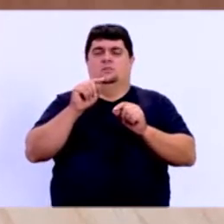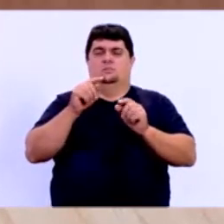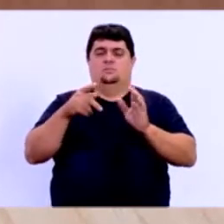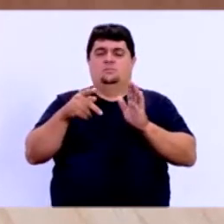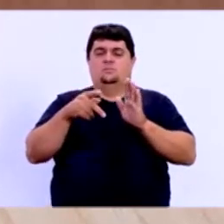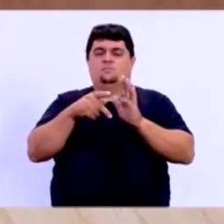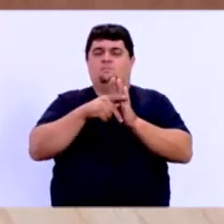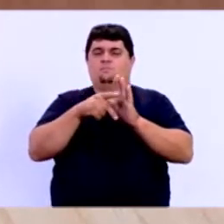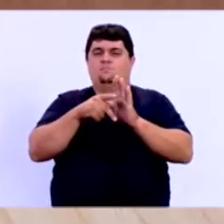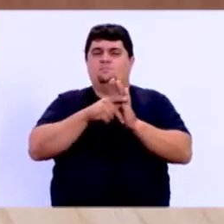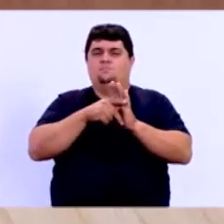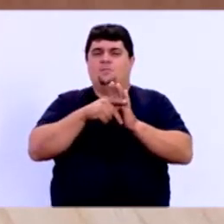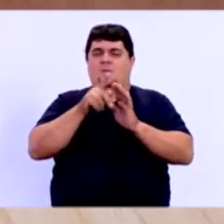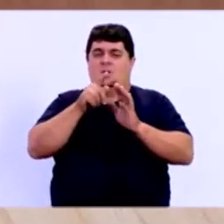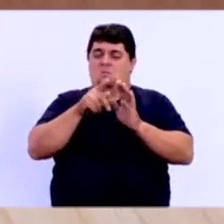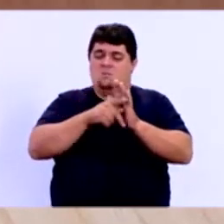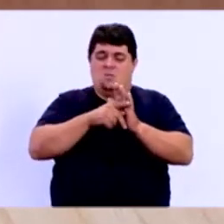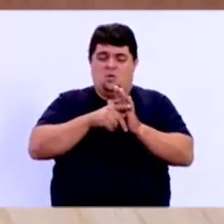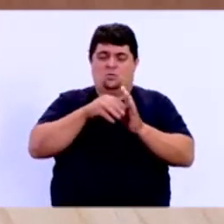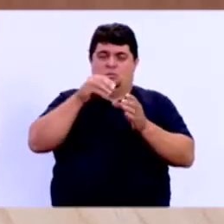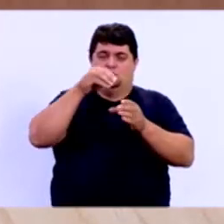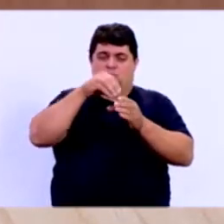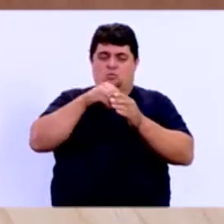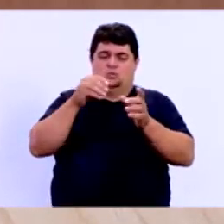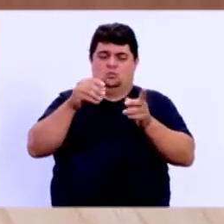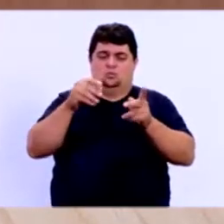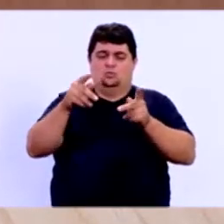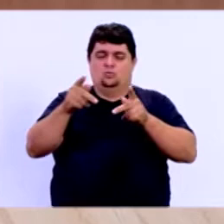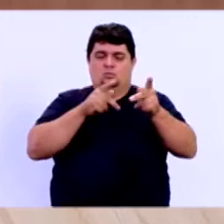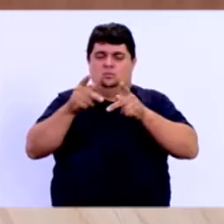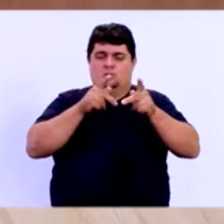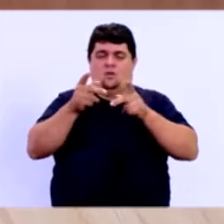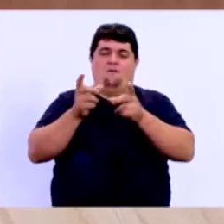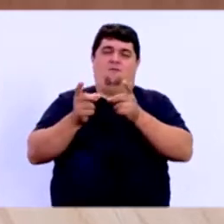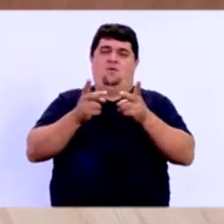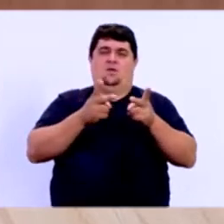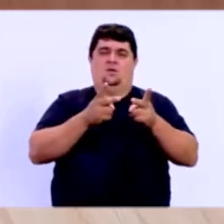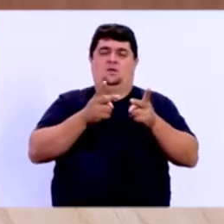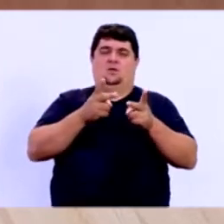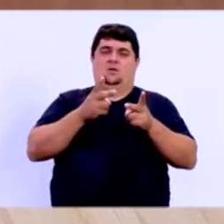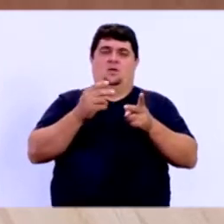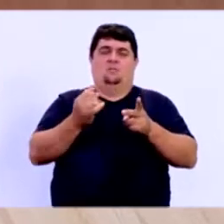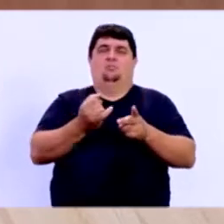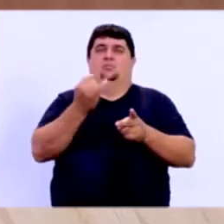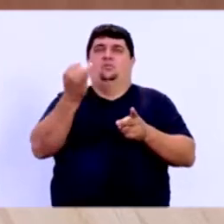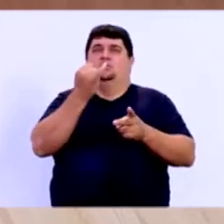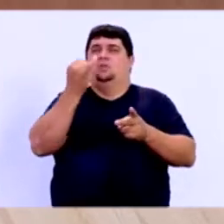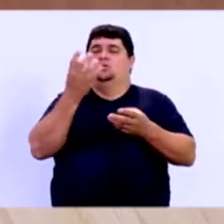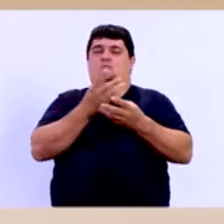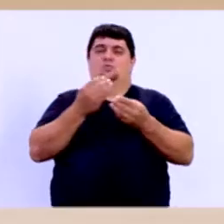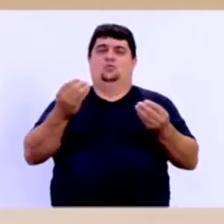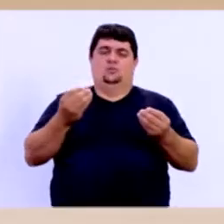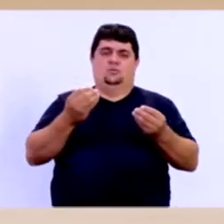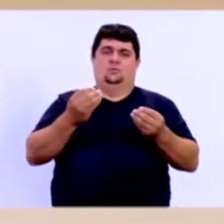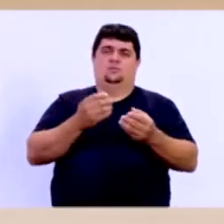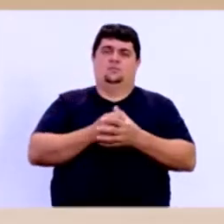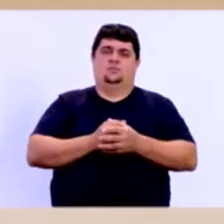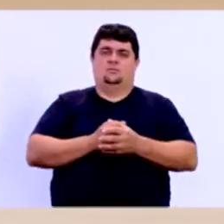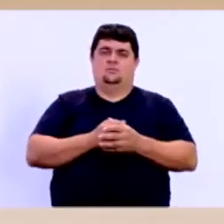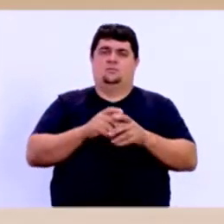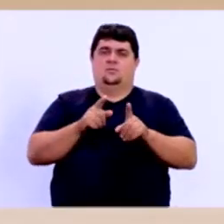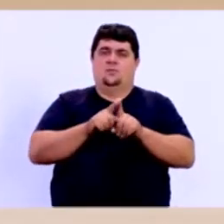ligada à questão do planejamento de venda. Então, ele é fundamental para as organizações. Também existe